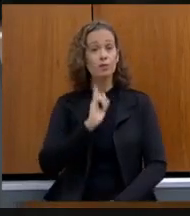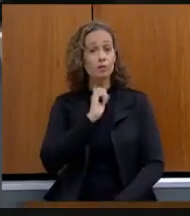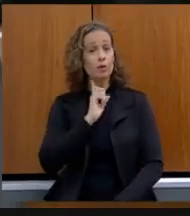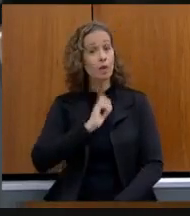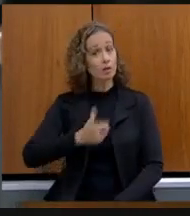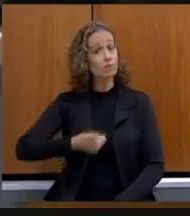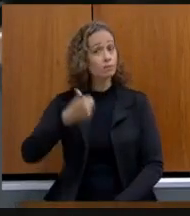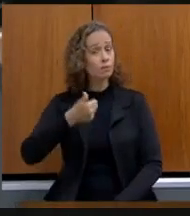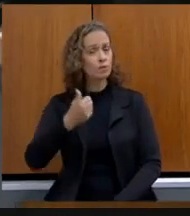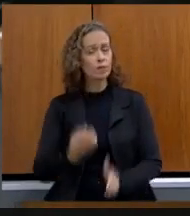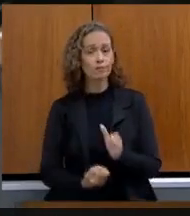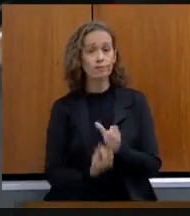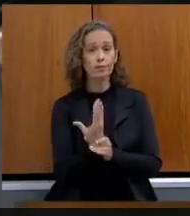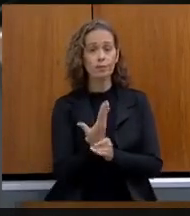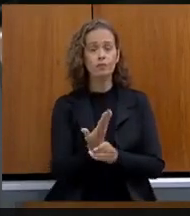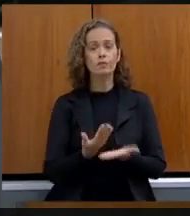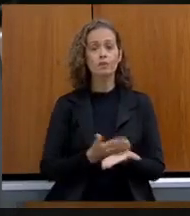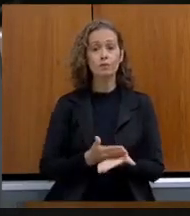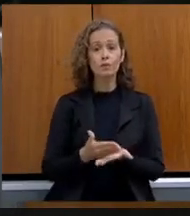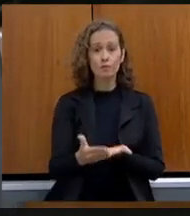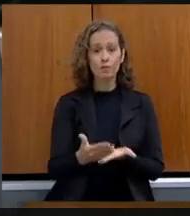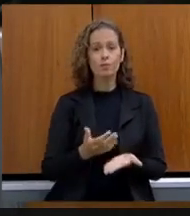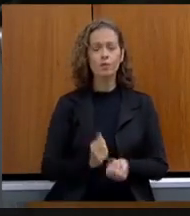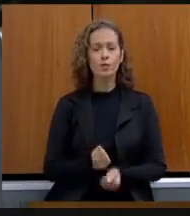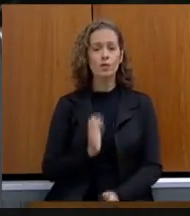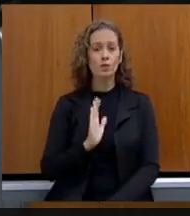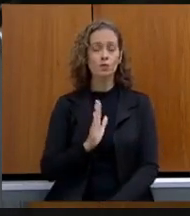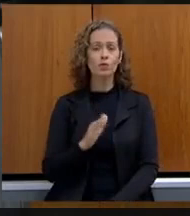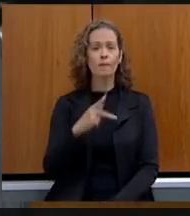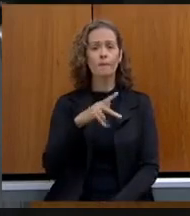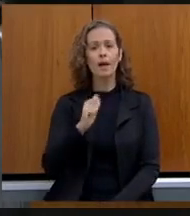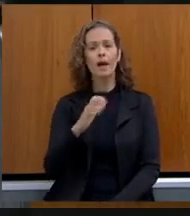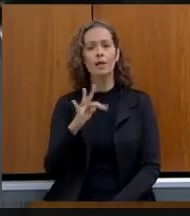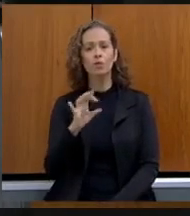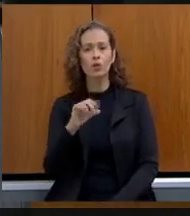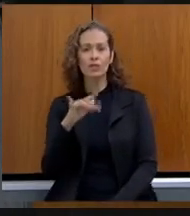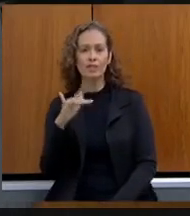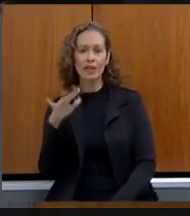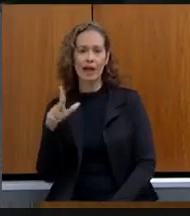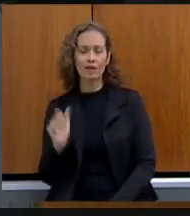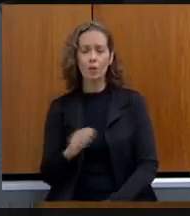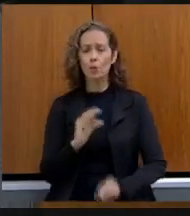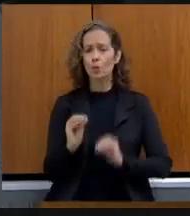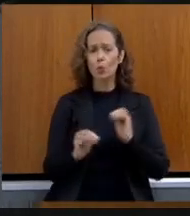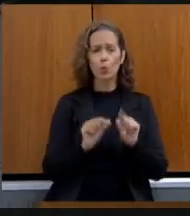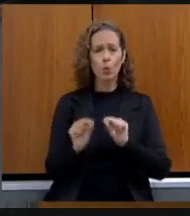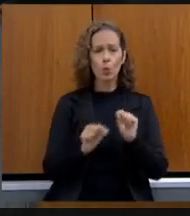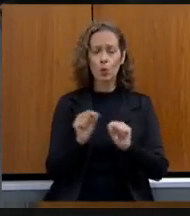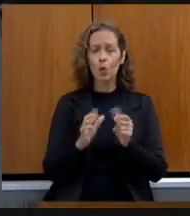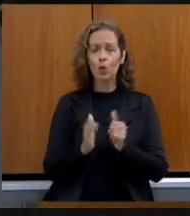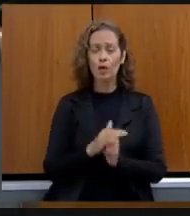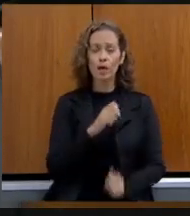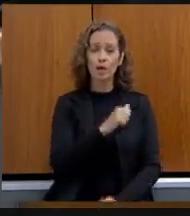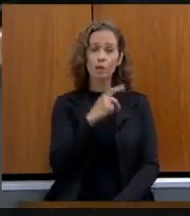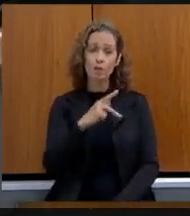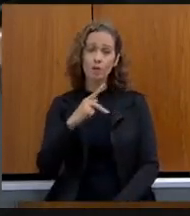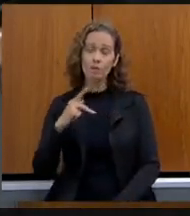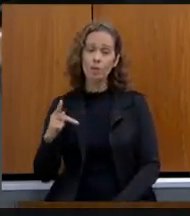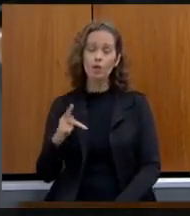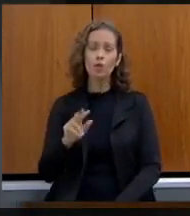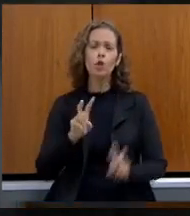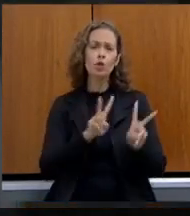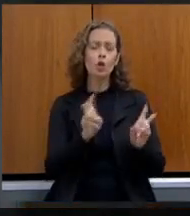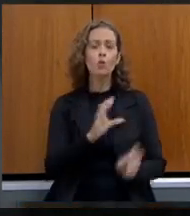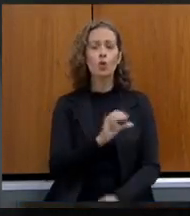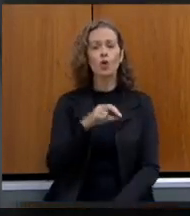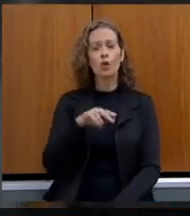primeiros que implantou a navegação é patrocinada ou seja toda a navegação interna no aplicativo conexão escola é